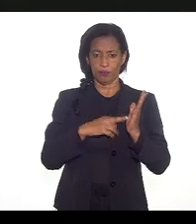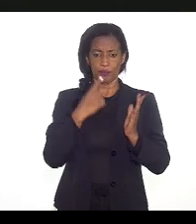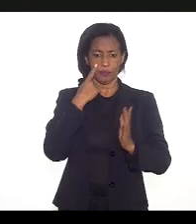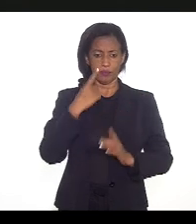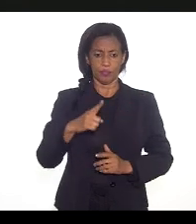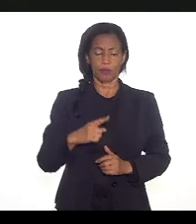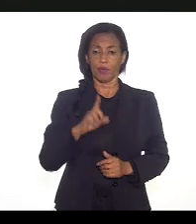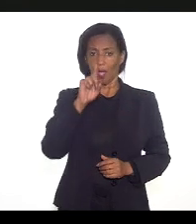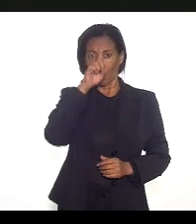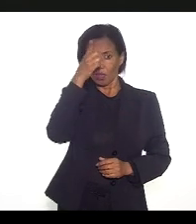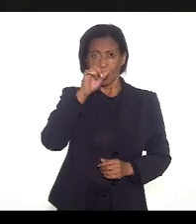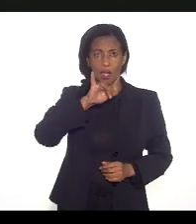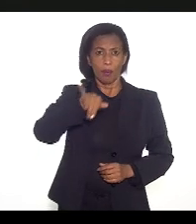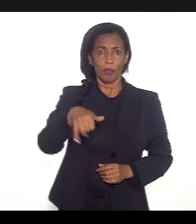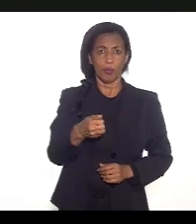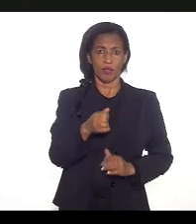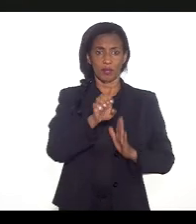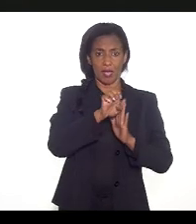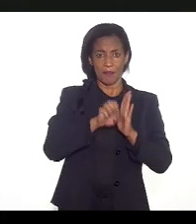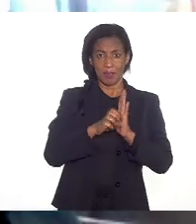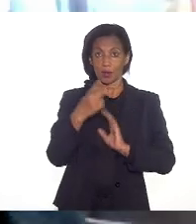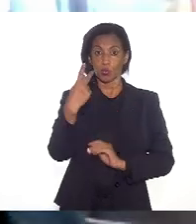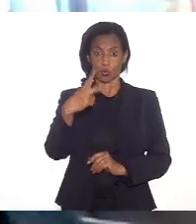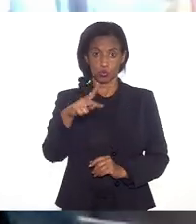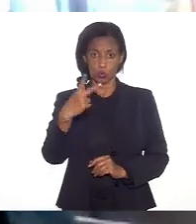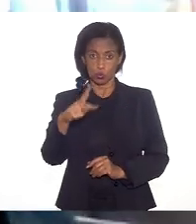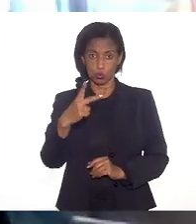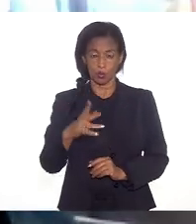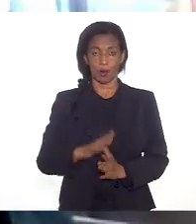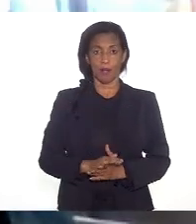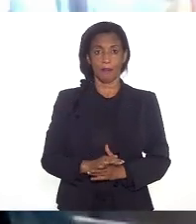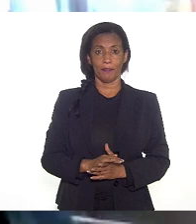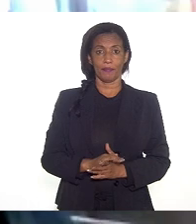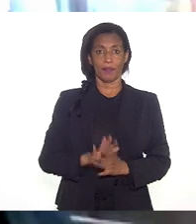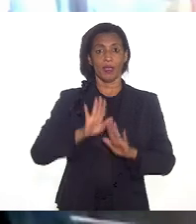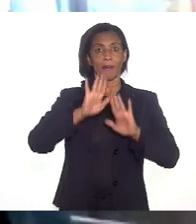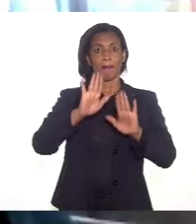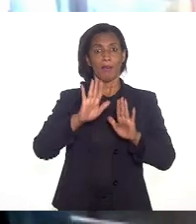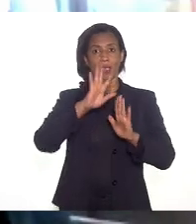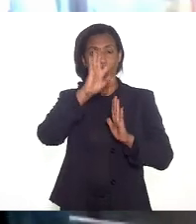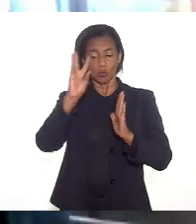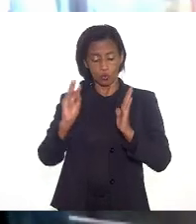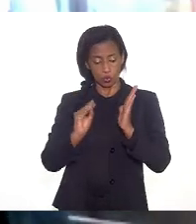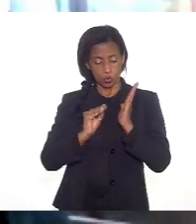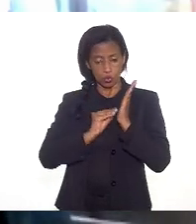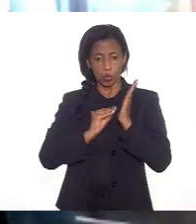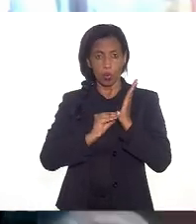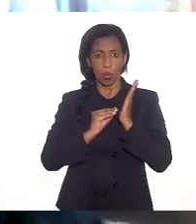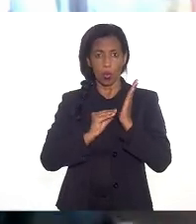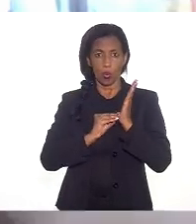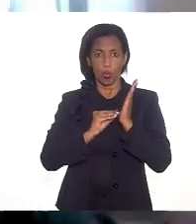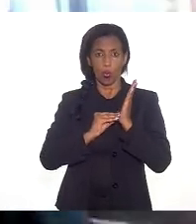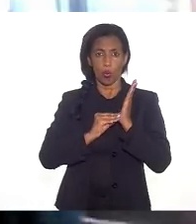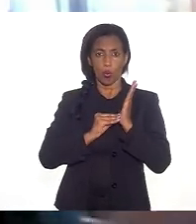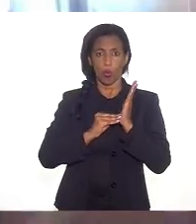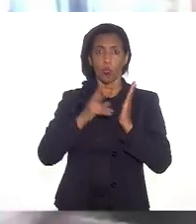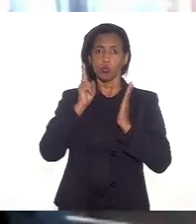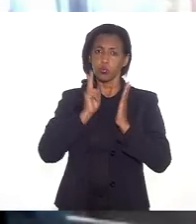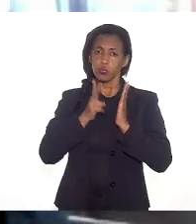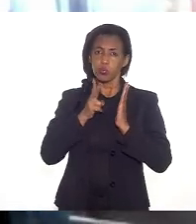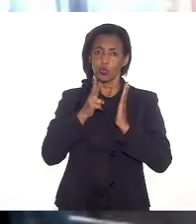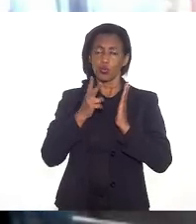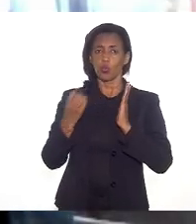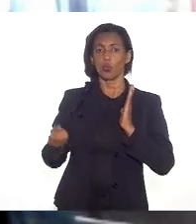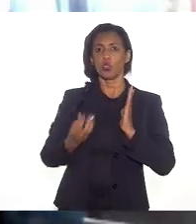A ideia era aproveitar as emendas tuas, mas suprimir apenas o abono pecuniário, mantendo o estímulo